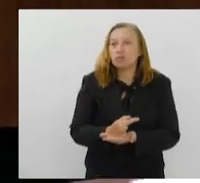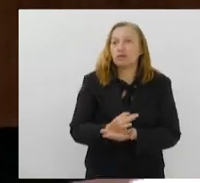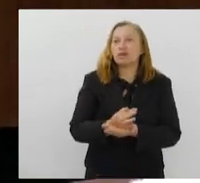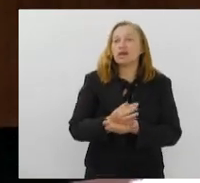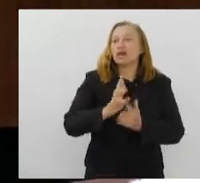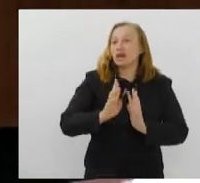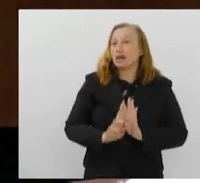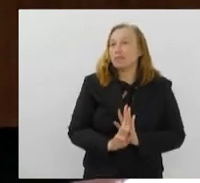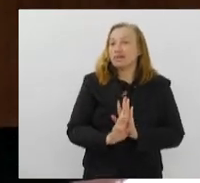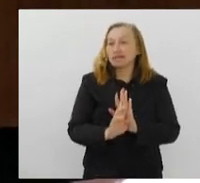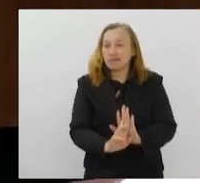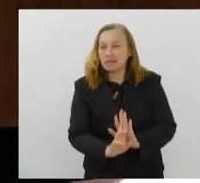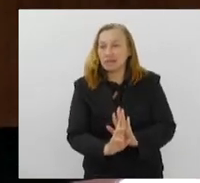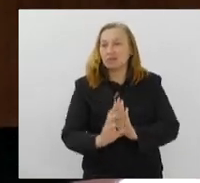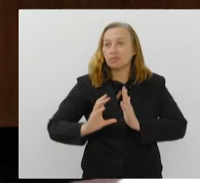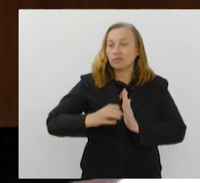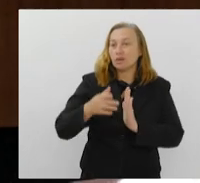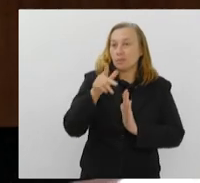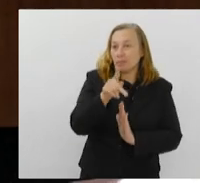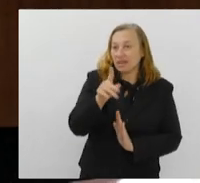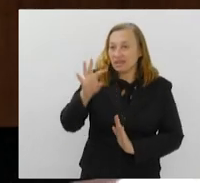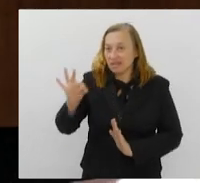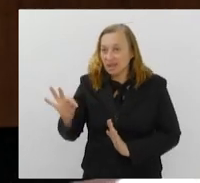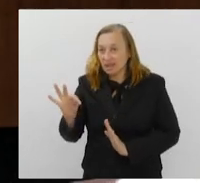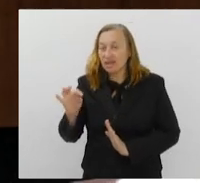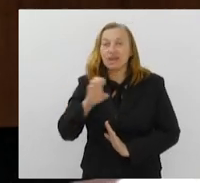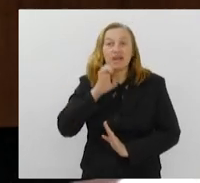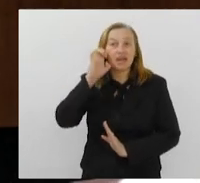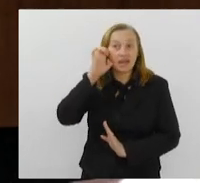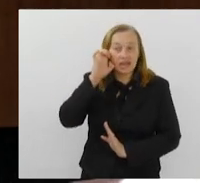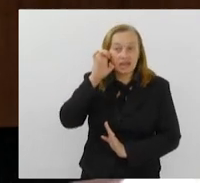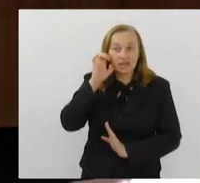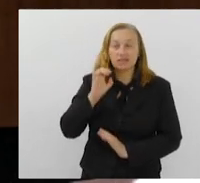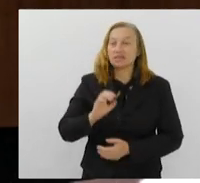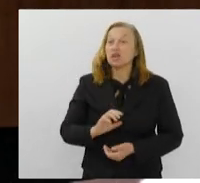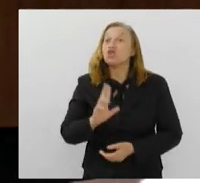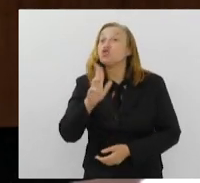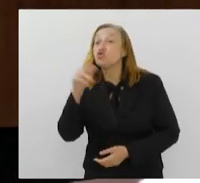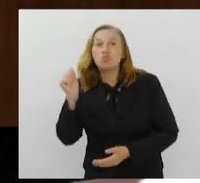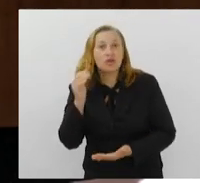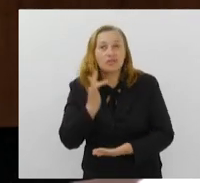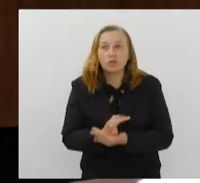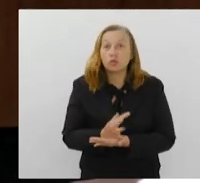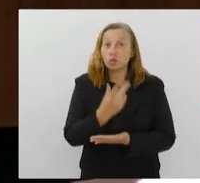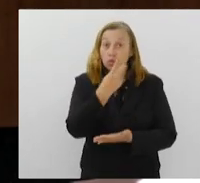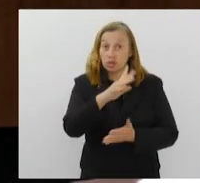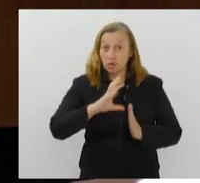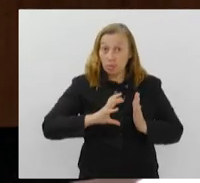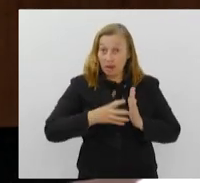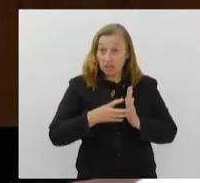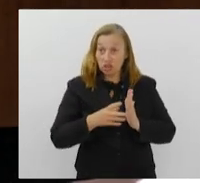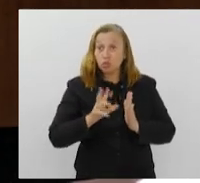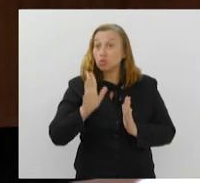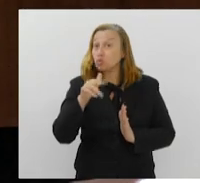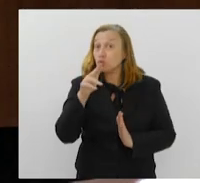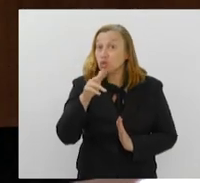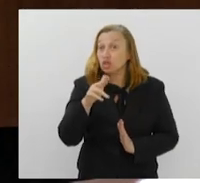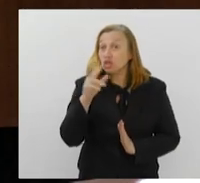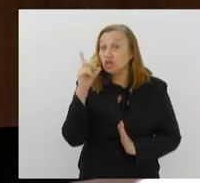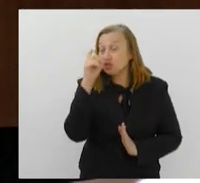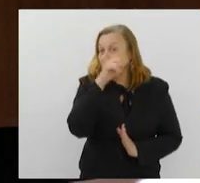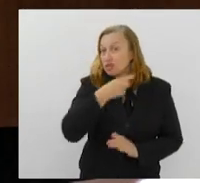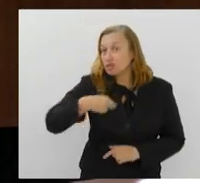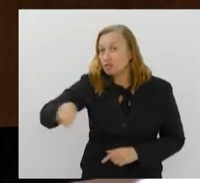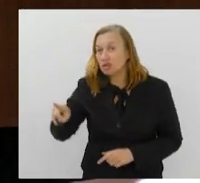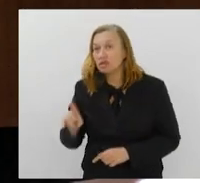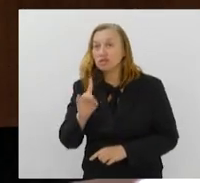da deputada Verônica ou da deputada Élica Takimoto, jamais faltou a uma sessão. O seu partido e o senhor quase não vão. Vão lá quando